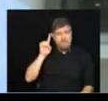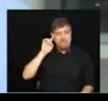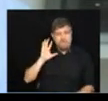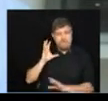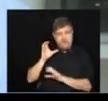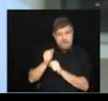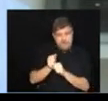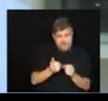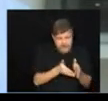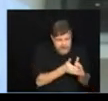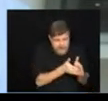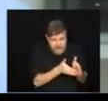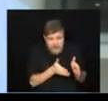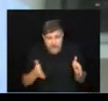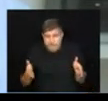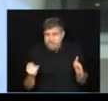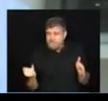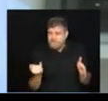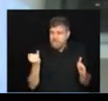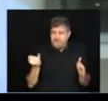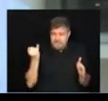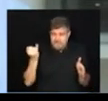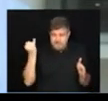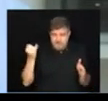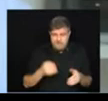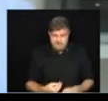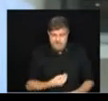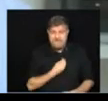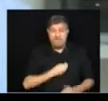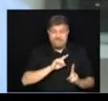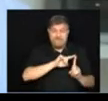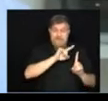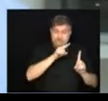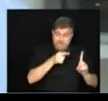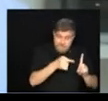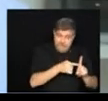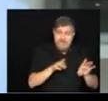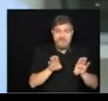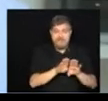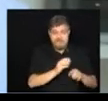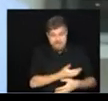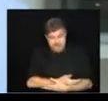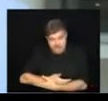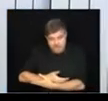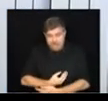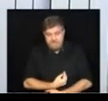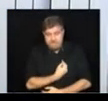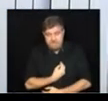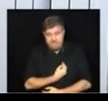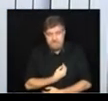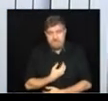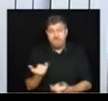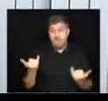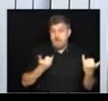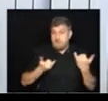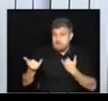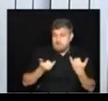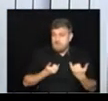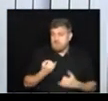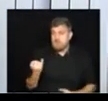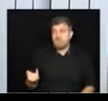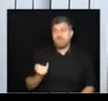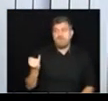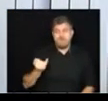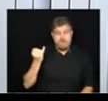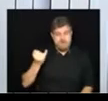tão importante na vida da criança e da gestante. Exatamente, informações importantes você passou, Rubens,